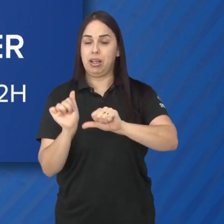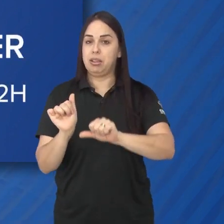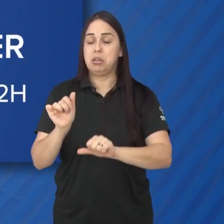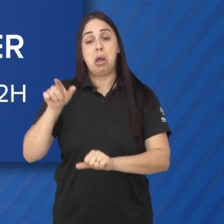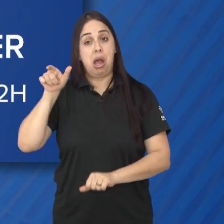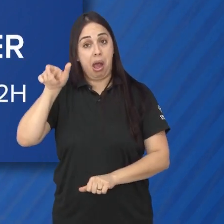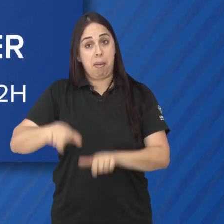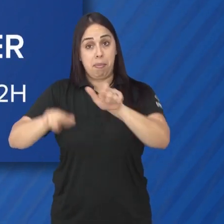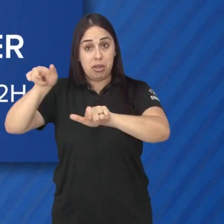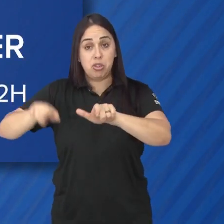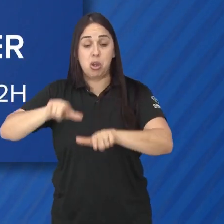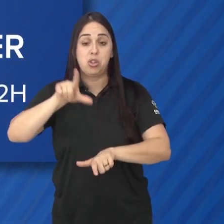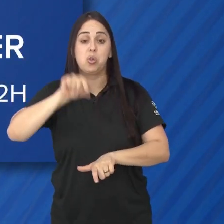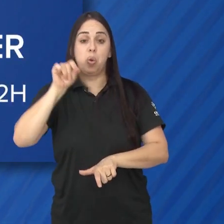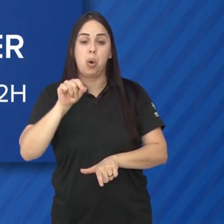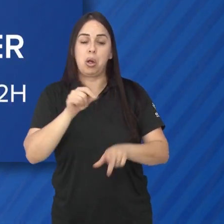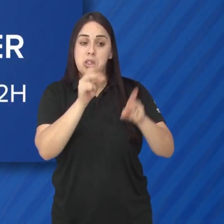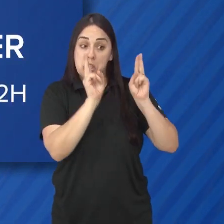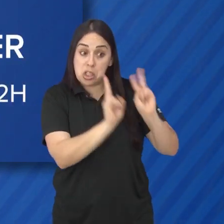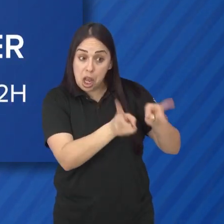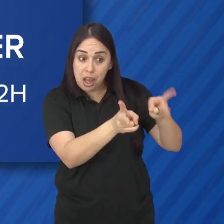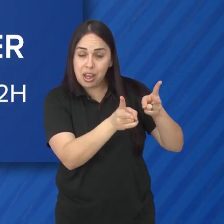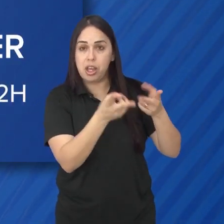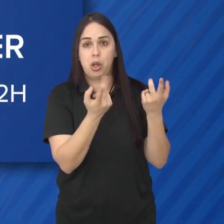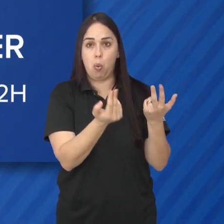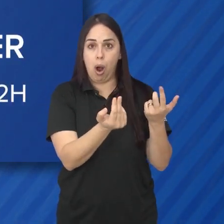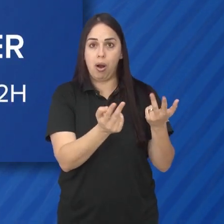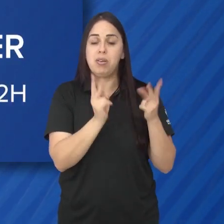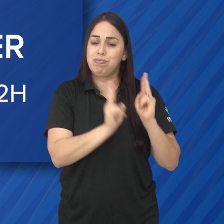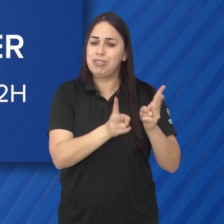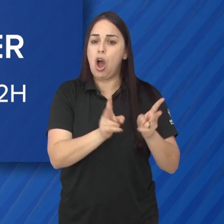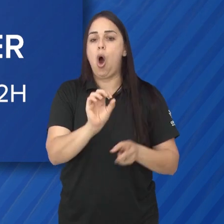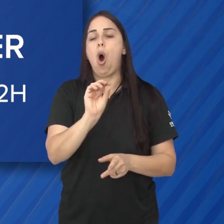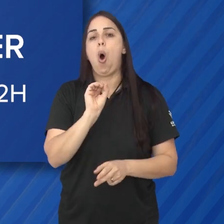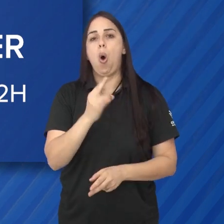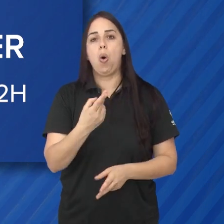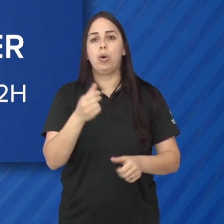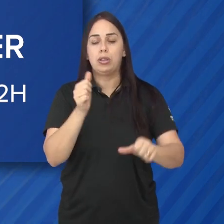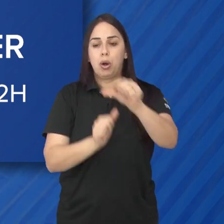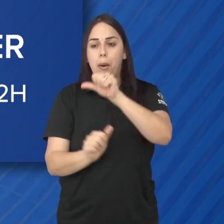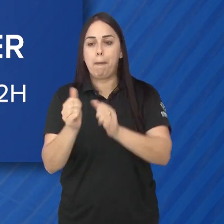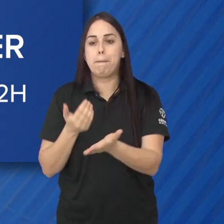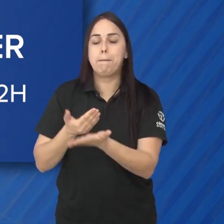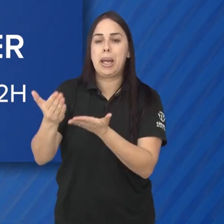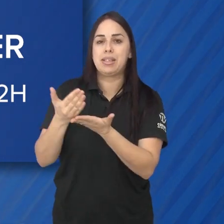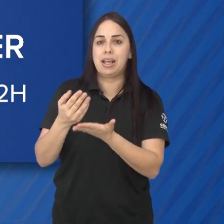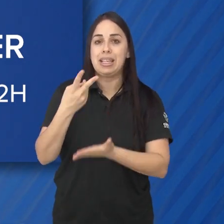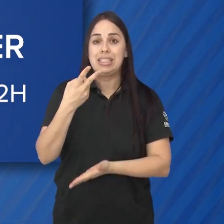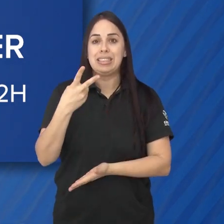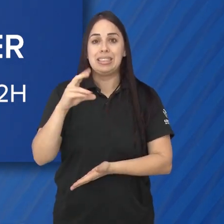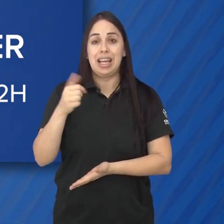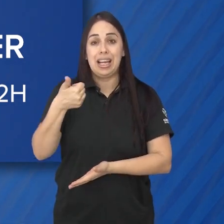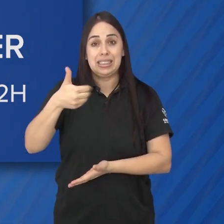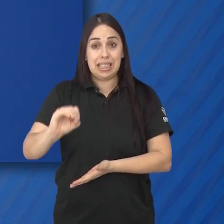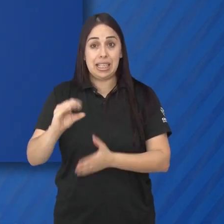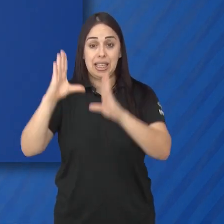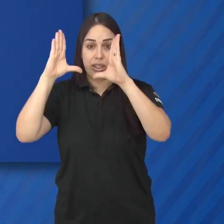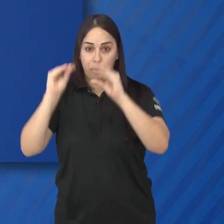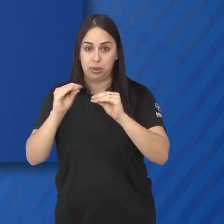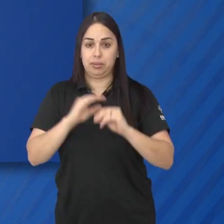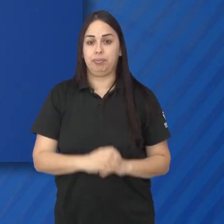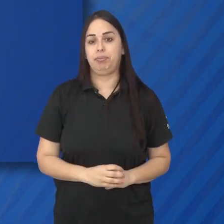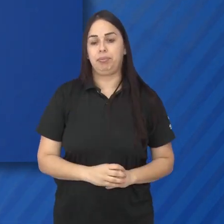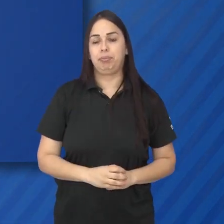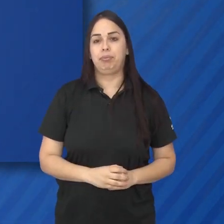usuários poderão escolher se o período noturno continua sendo às 8 ou passa a ser a partir das 10 horas da noite. E